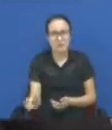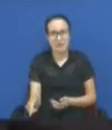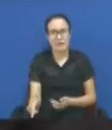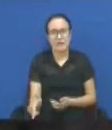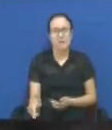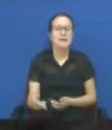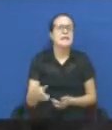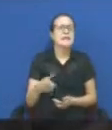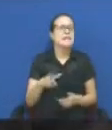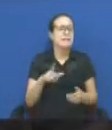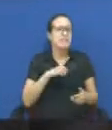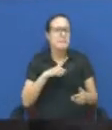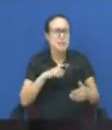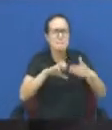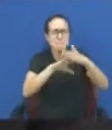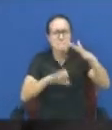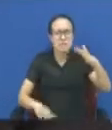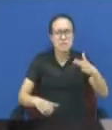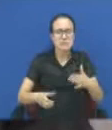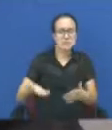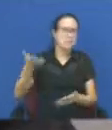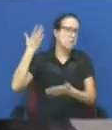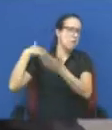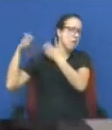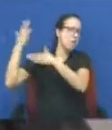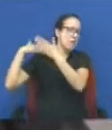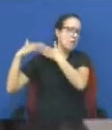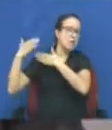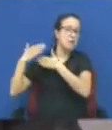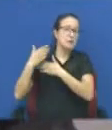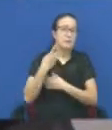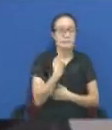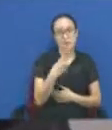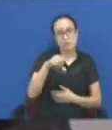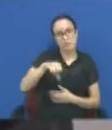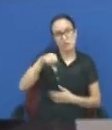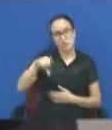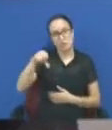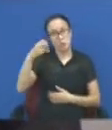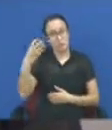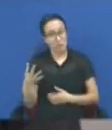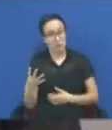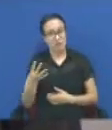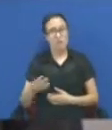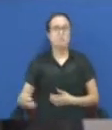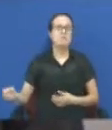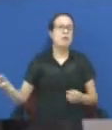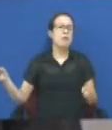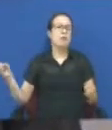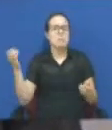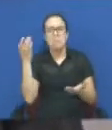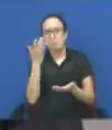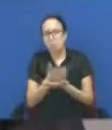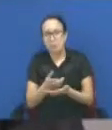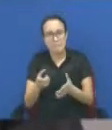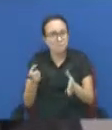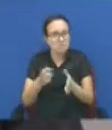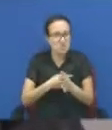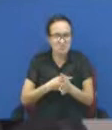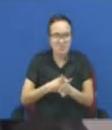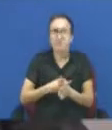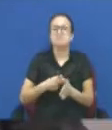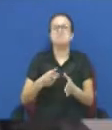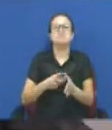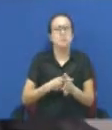em 94, 95, e até hoje, com certeza, alguns trabalhadores já morreram e não